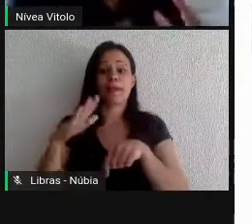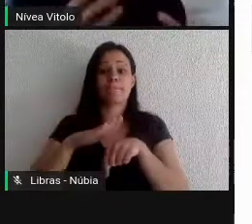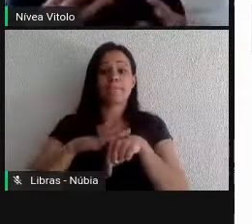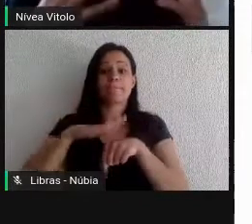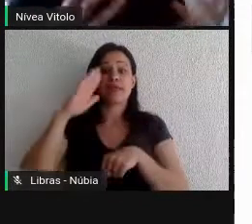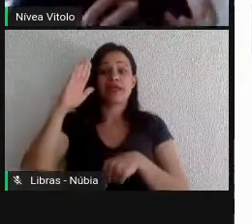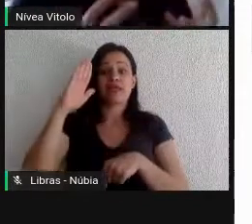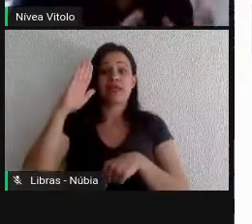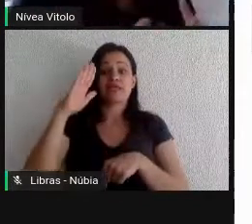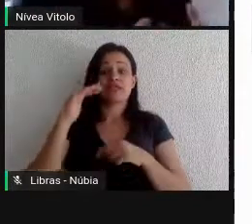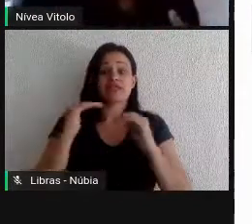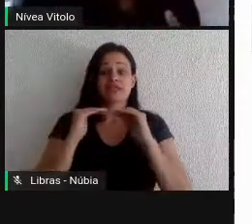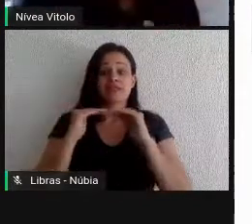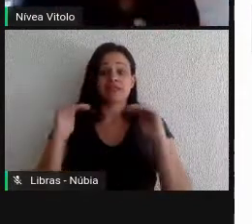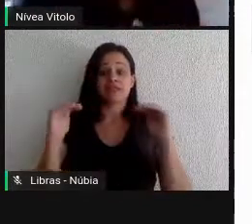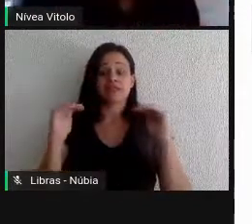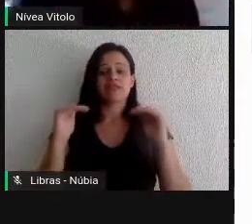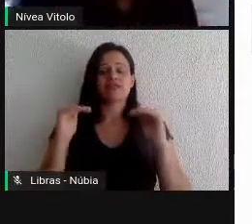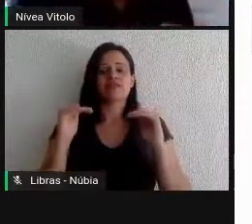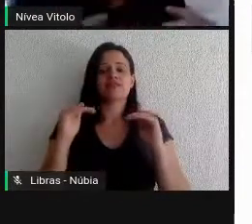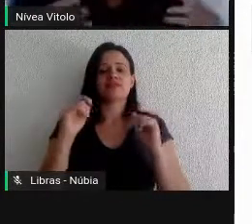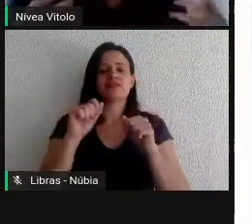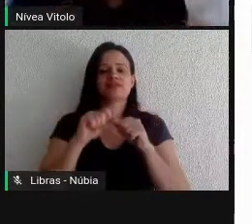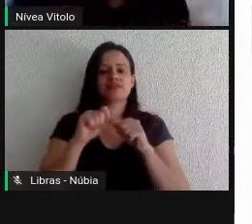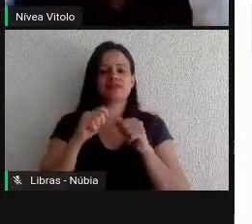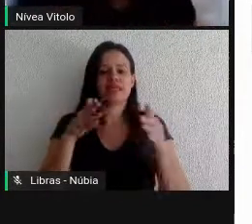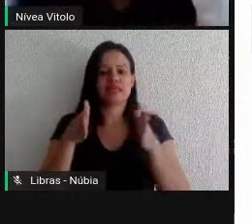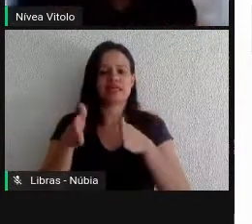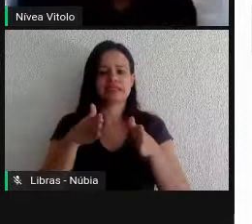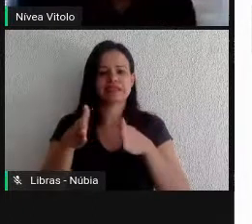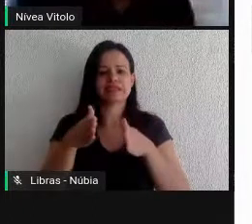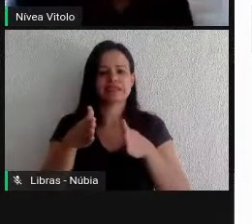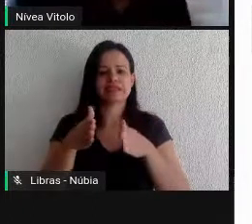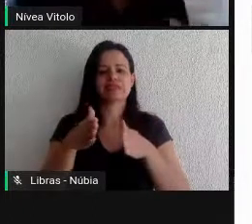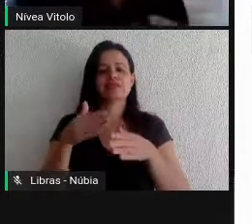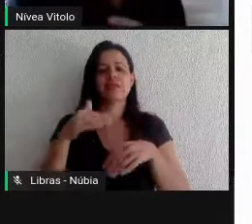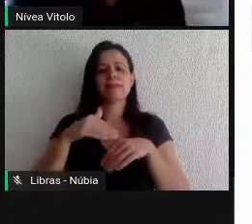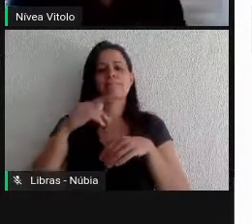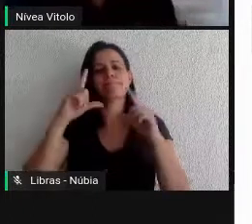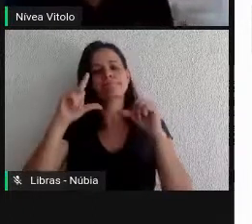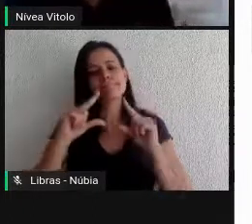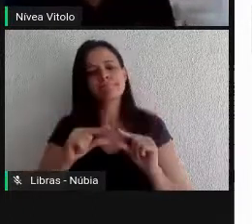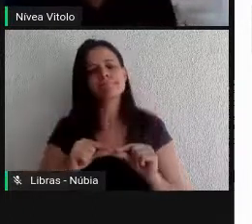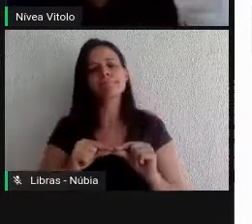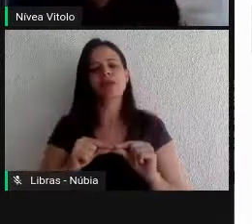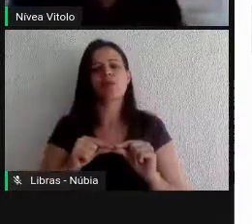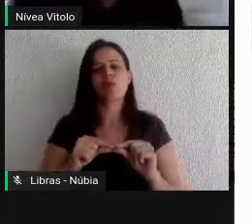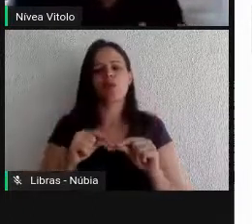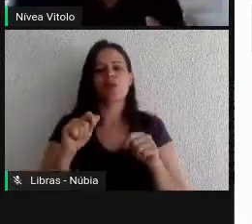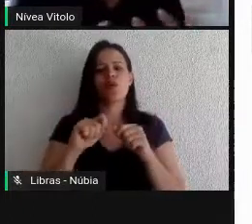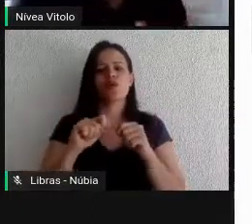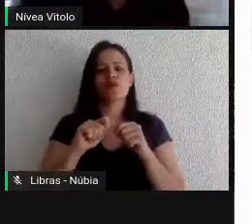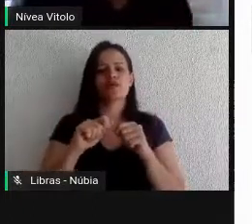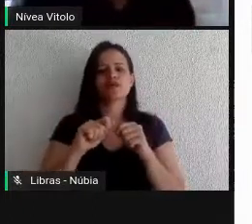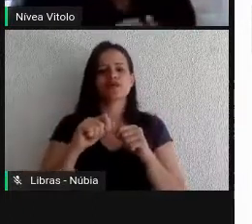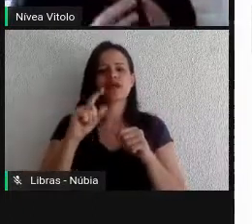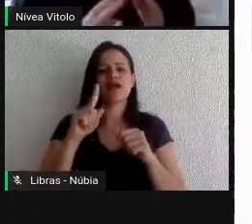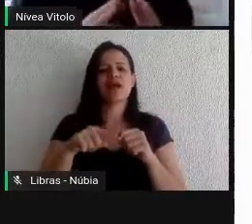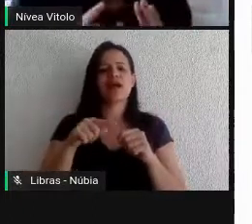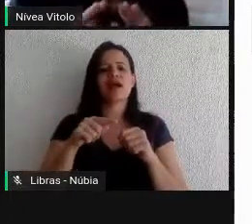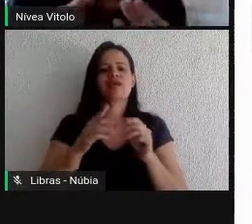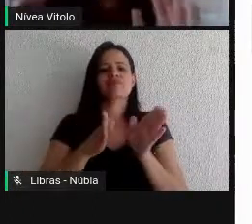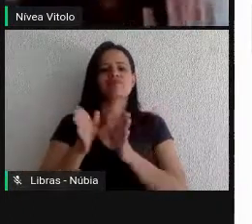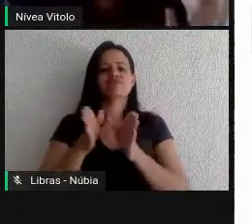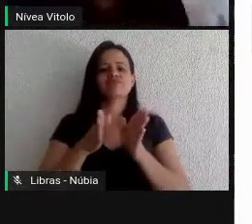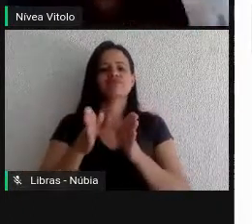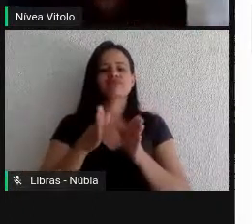de regramento, de critérios de acesso, menor é o nível de discricionariedade, que a discricionariedade seria aquela margem que o